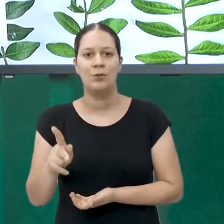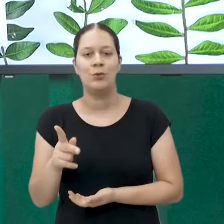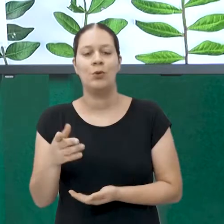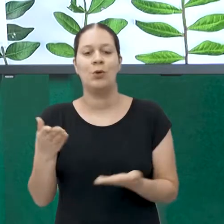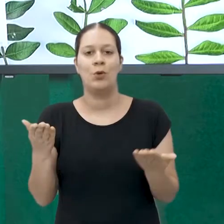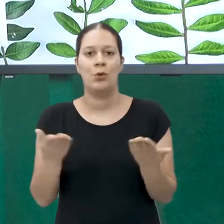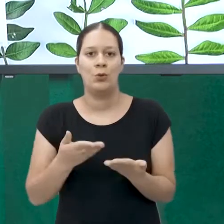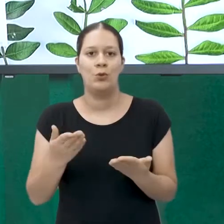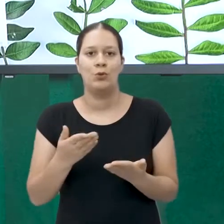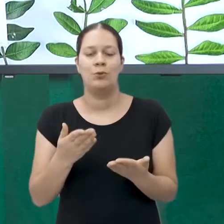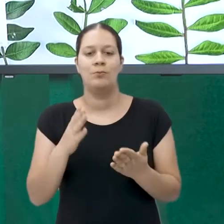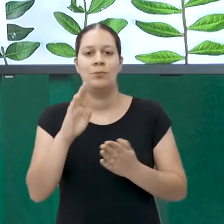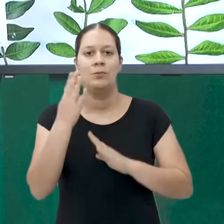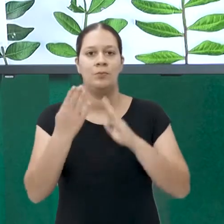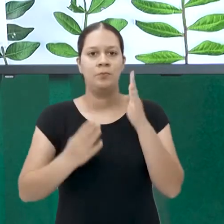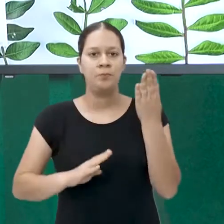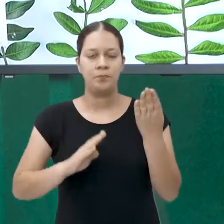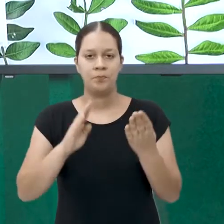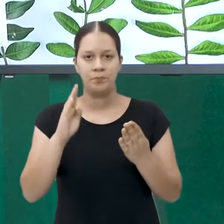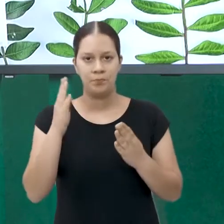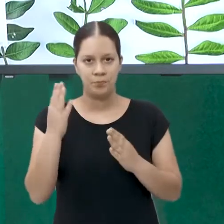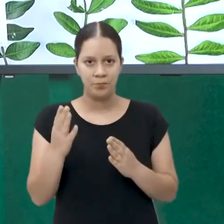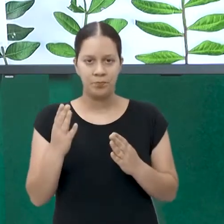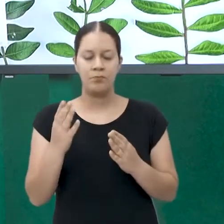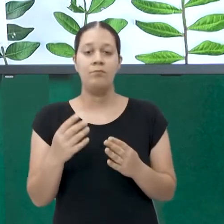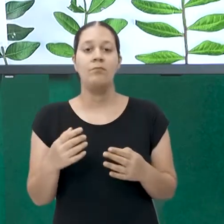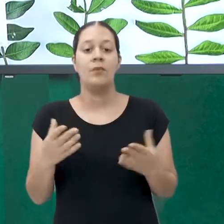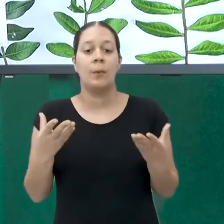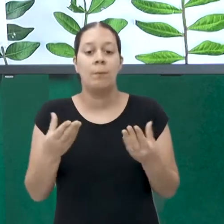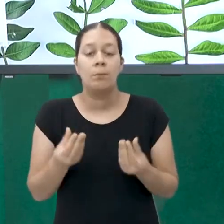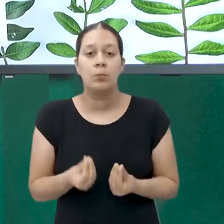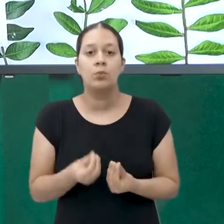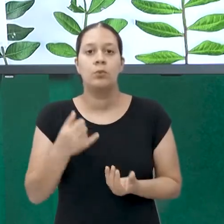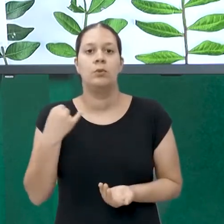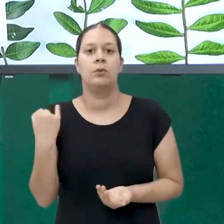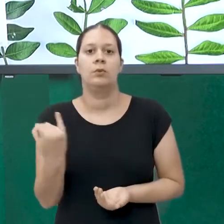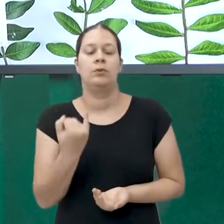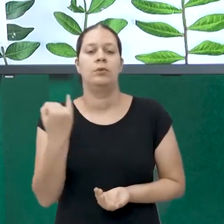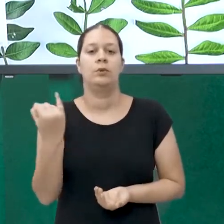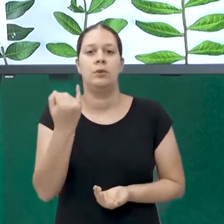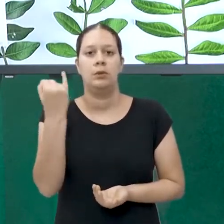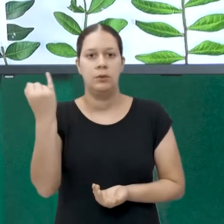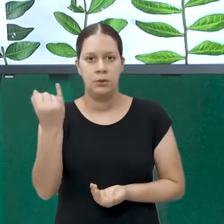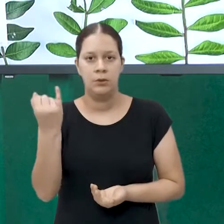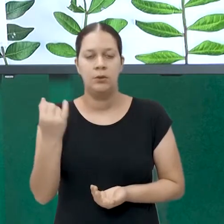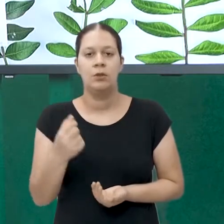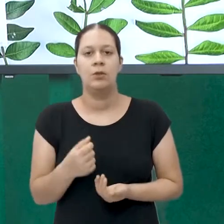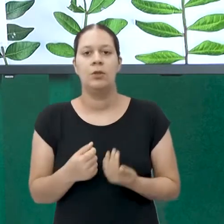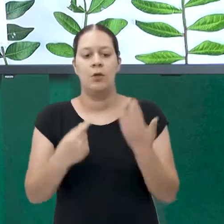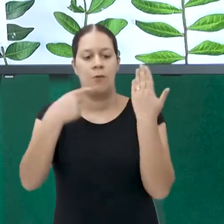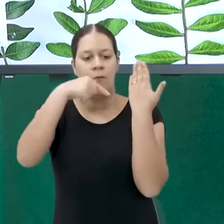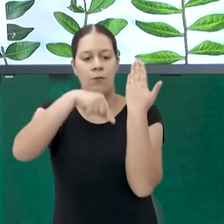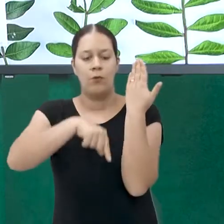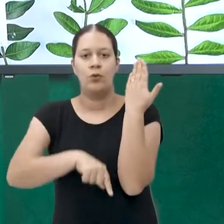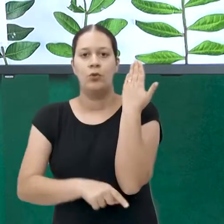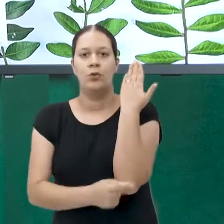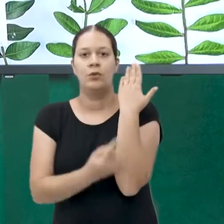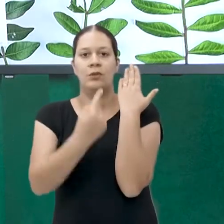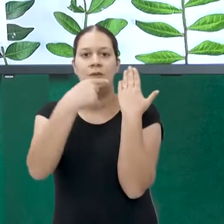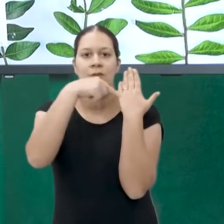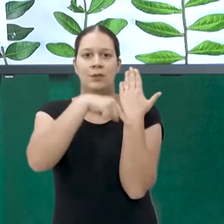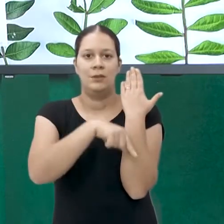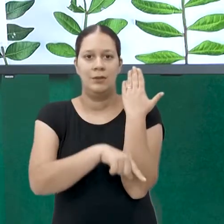ok? E hoje a gente vai falar sobre um assunto muito legal, que é